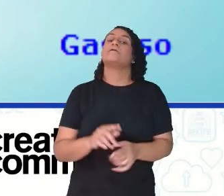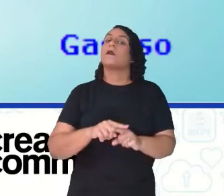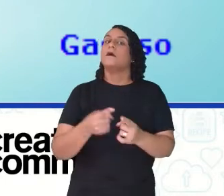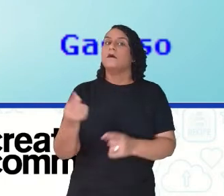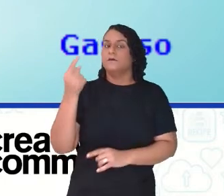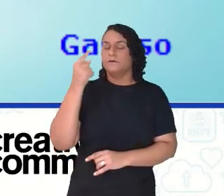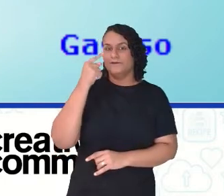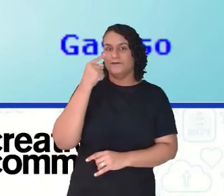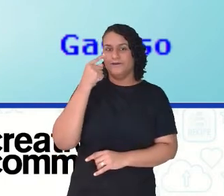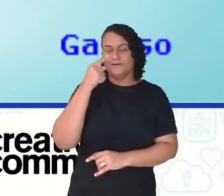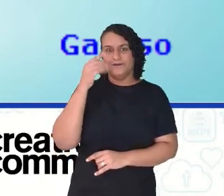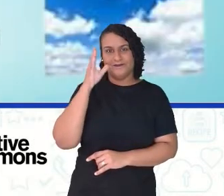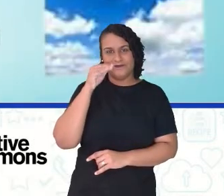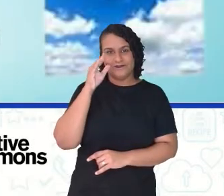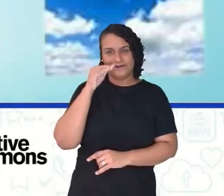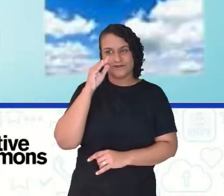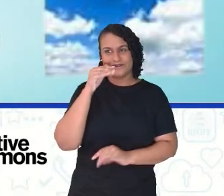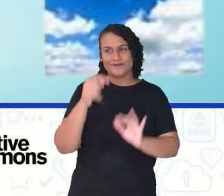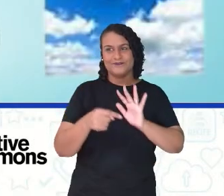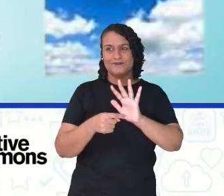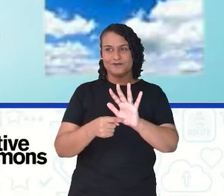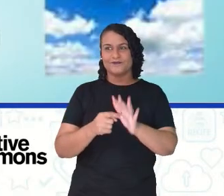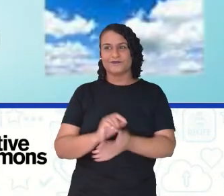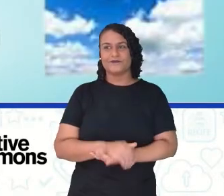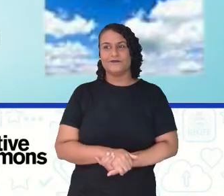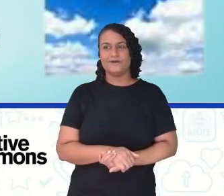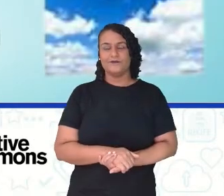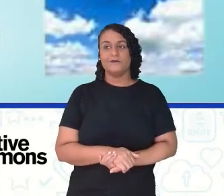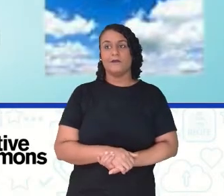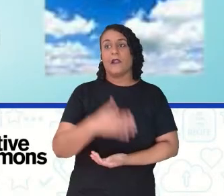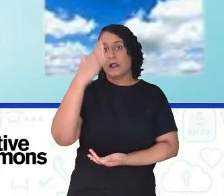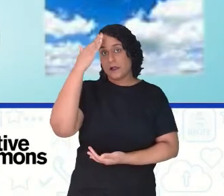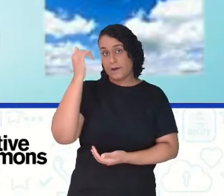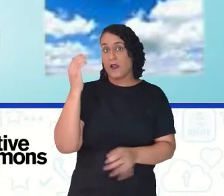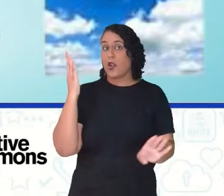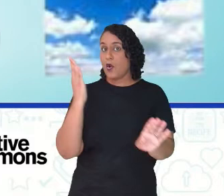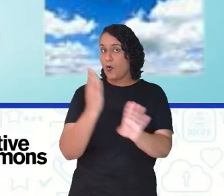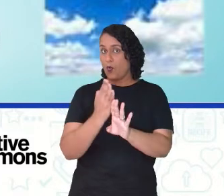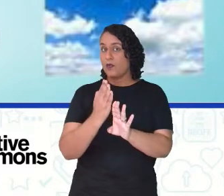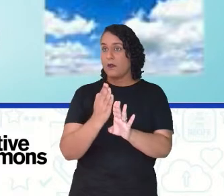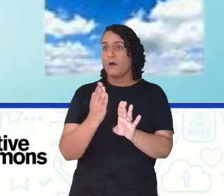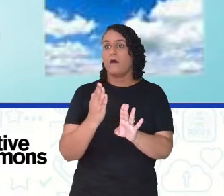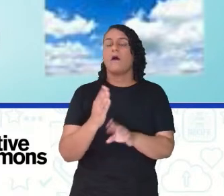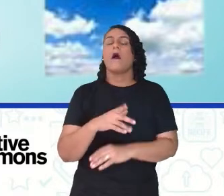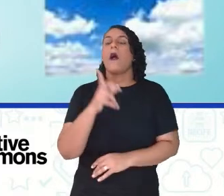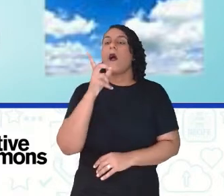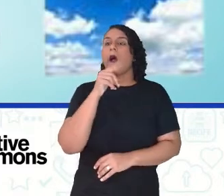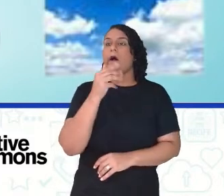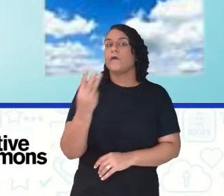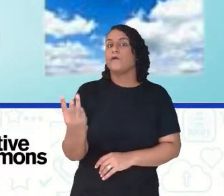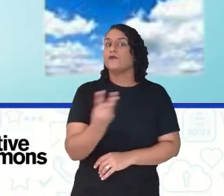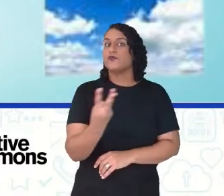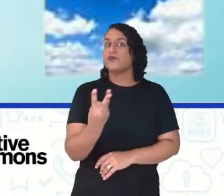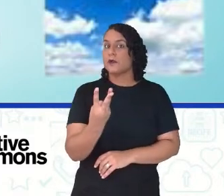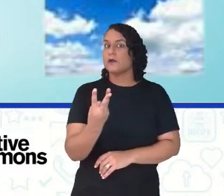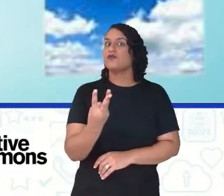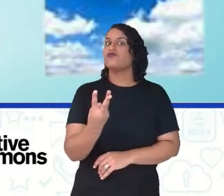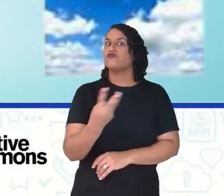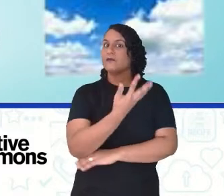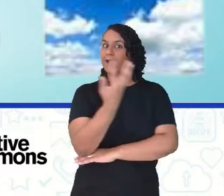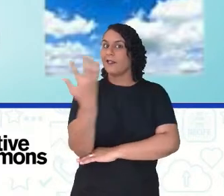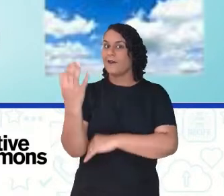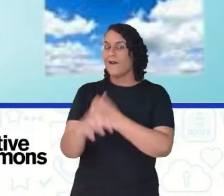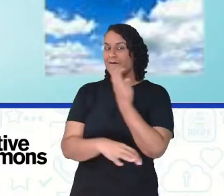uma curiosidade que eu estou trazendo. Sabia que podemos encontrar a água nos 3 estados